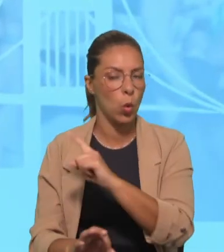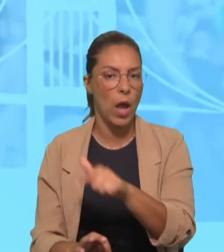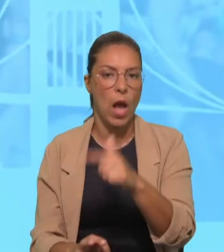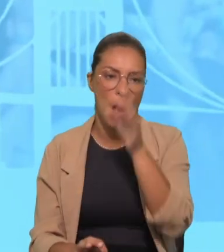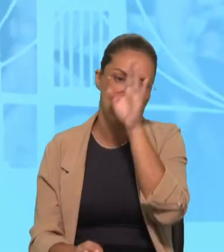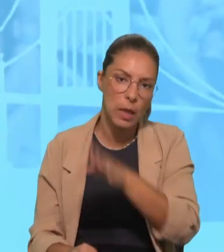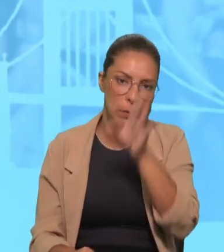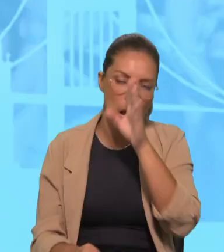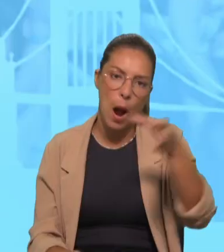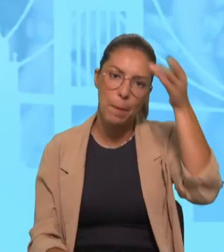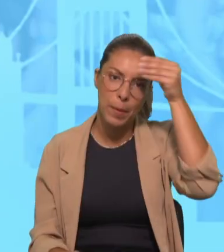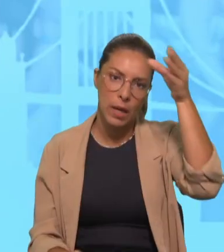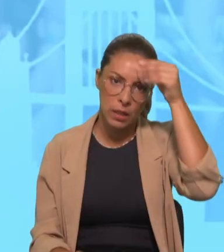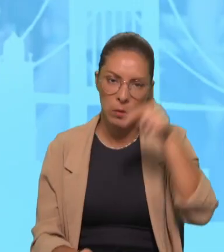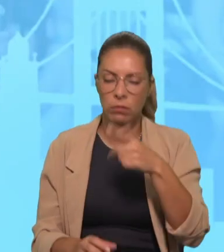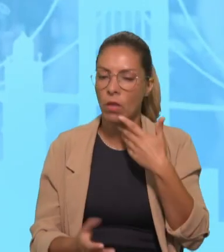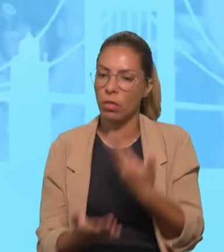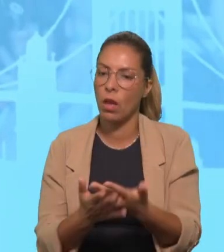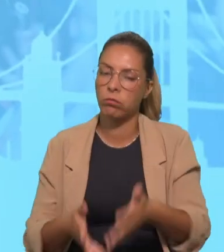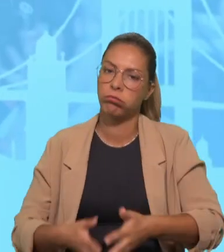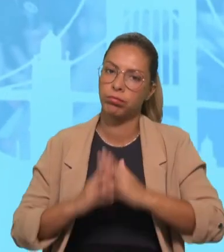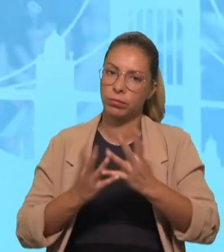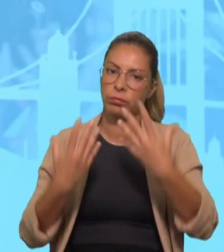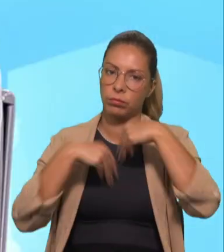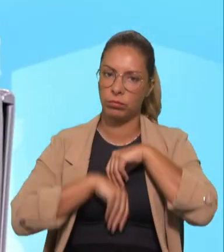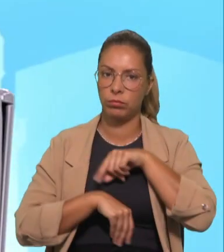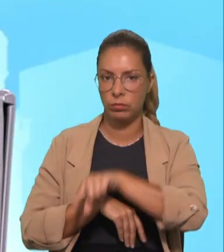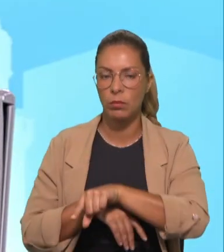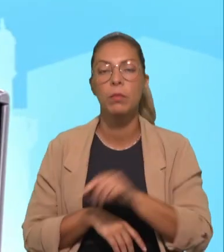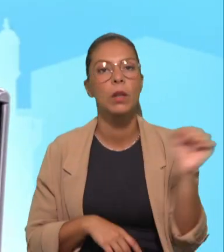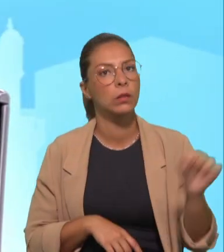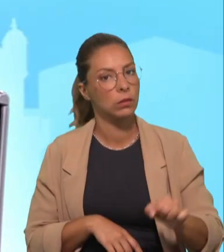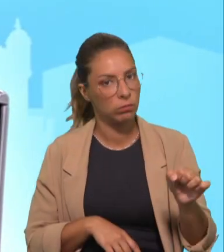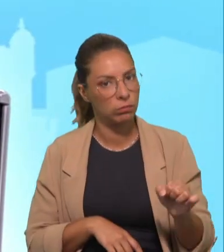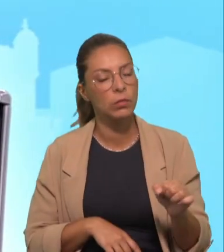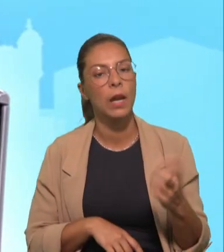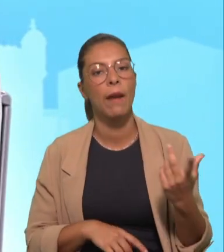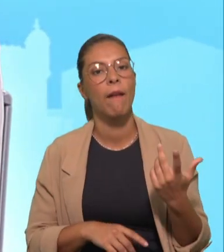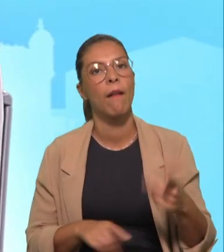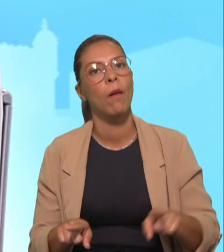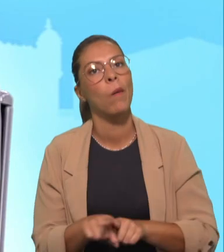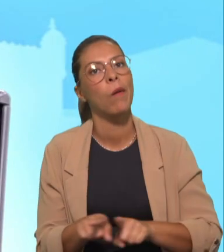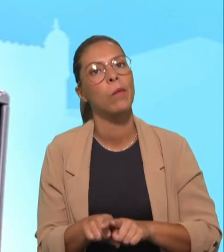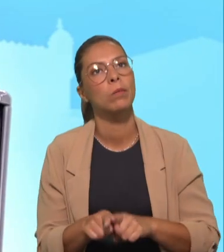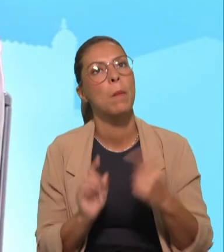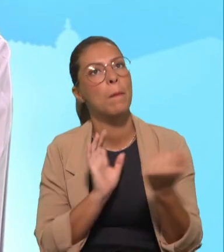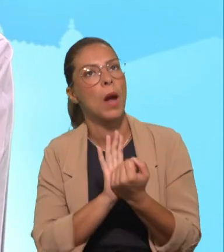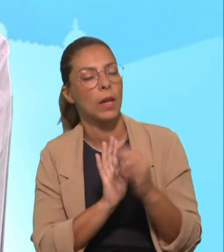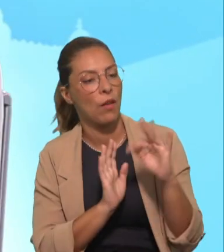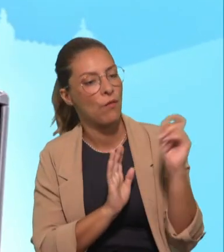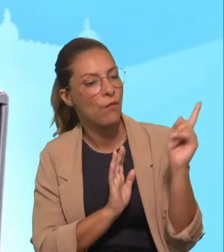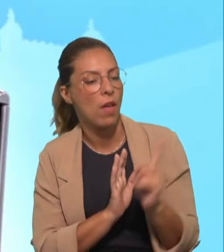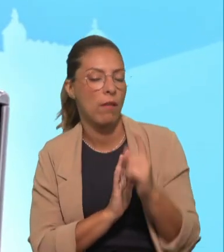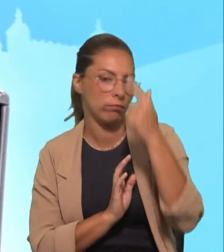ser humano, claro, mas estruturante nesta idade. Tem a ver com esta marca de que falava o João agora, que é uma marca de fé, é uma marca de